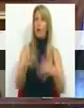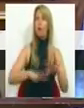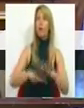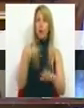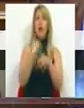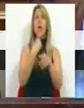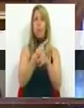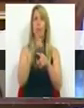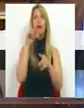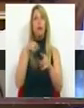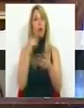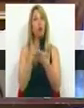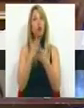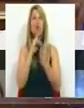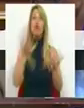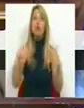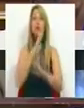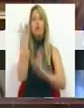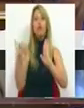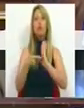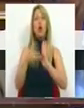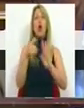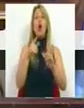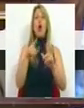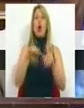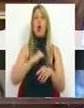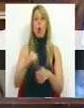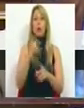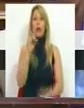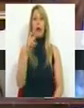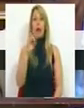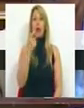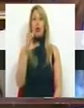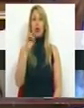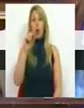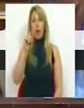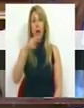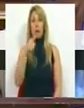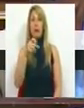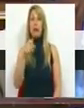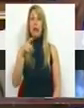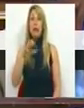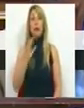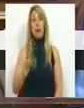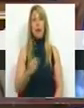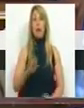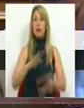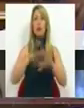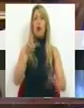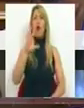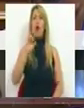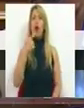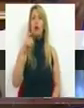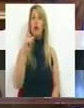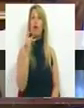mesmo programa de vacinação contra a gastroenterite pediátrica causada pelo rotavírus. Esta resolução do Parlamento só não foi